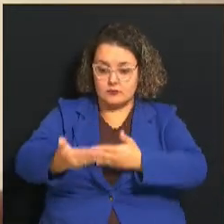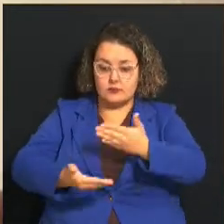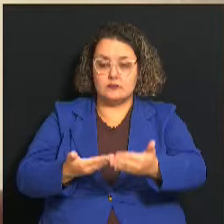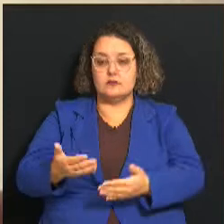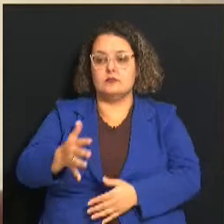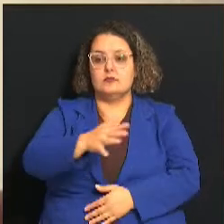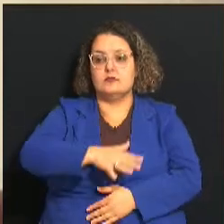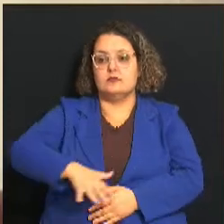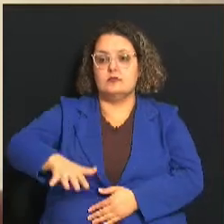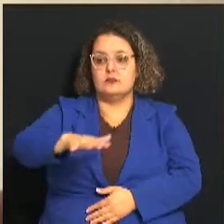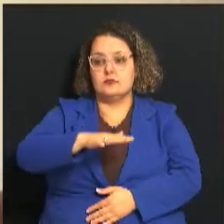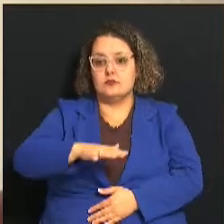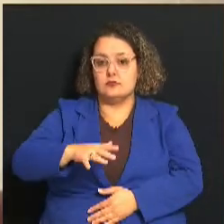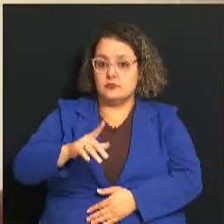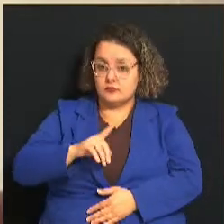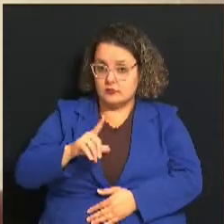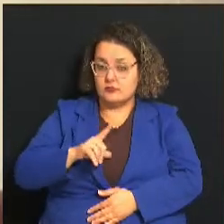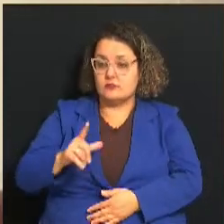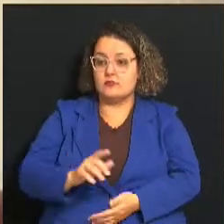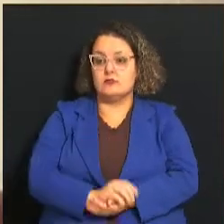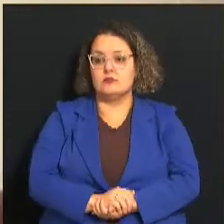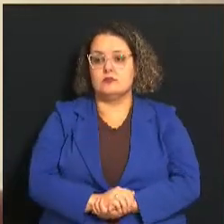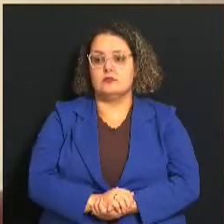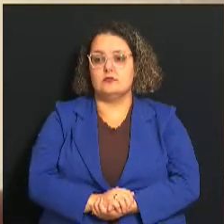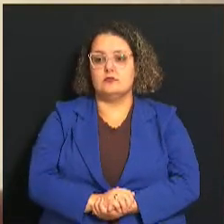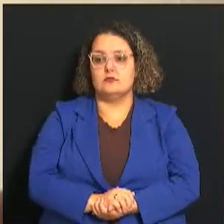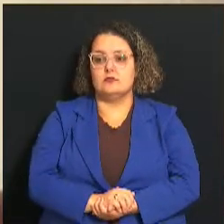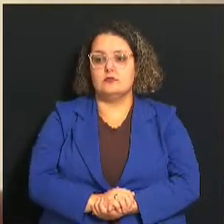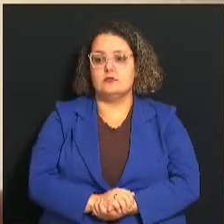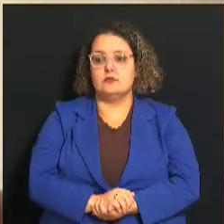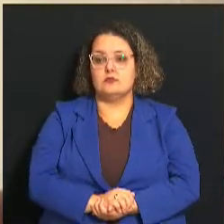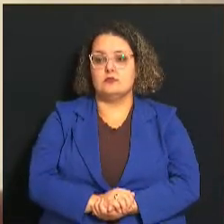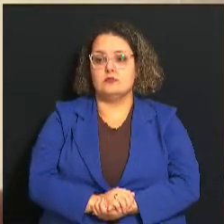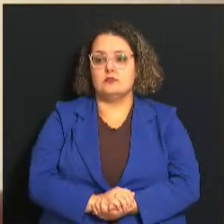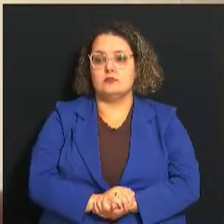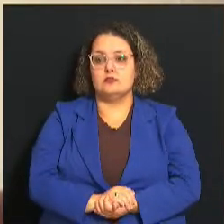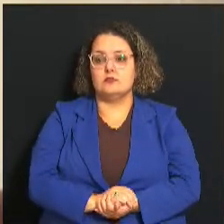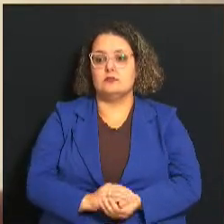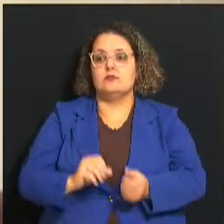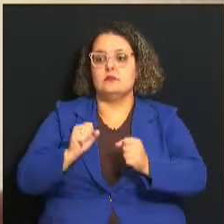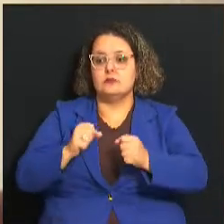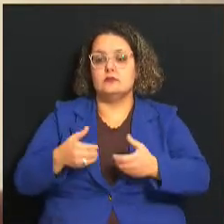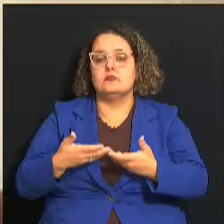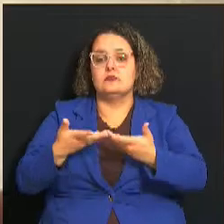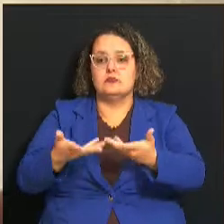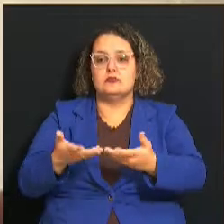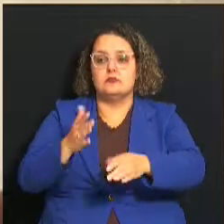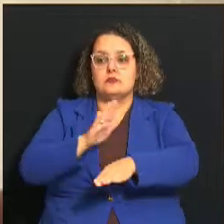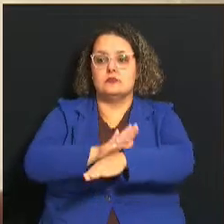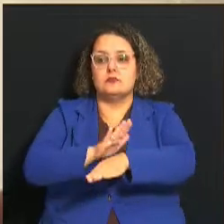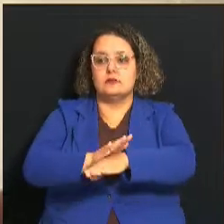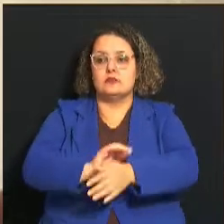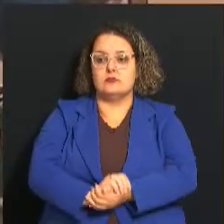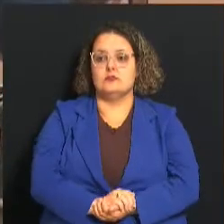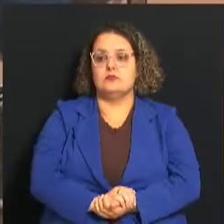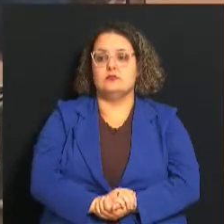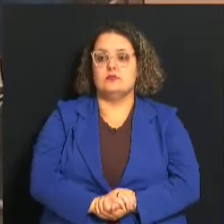nós estamos, nós podemos dar a nossa contribuição aí nesse debate.